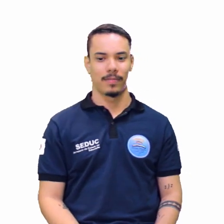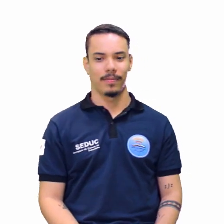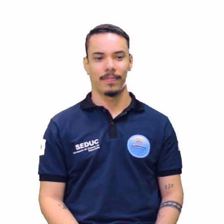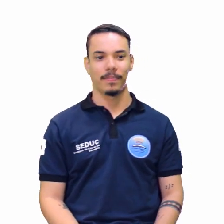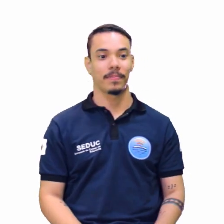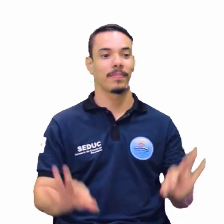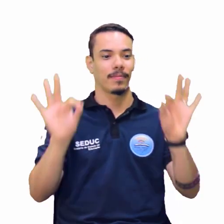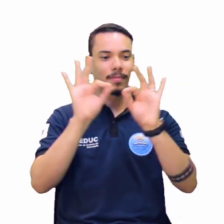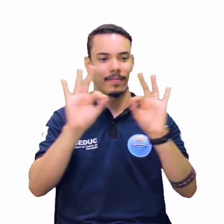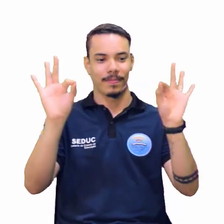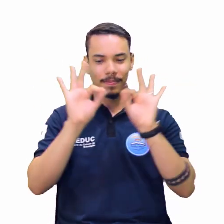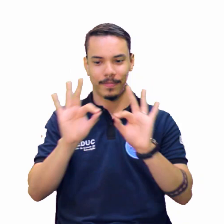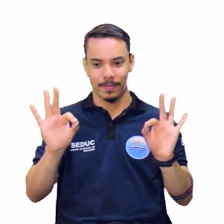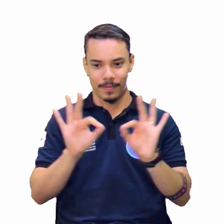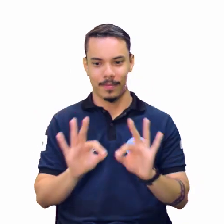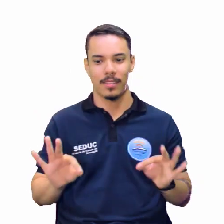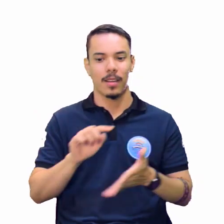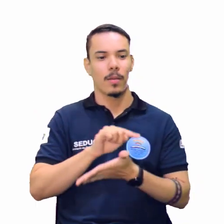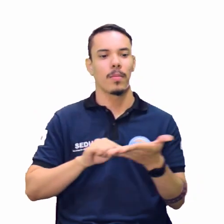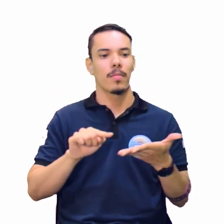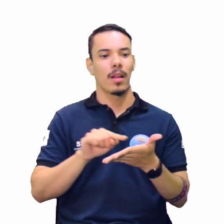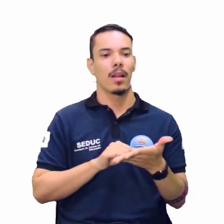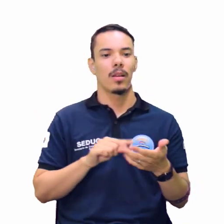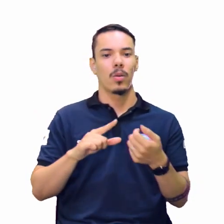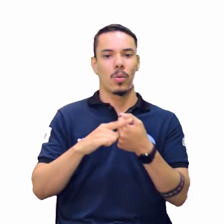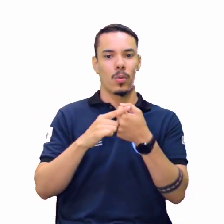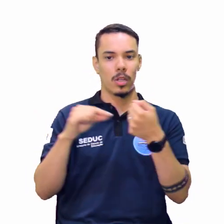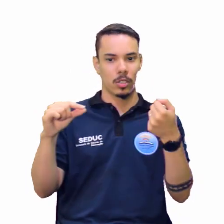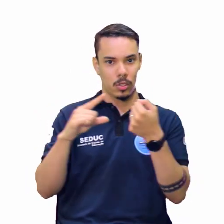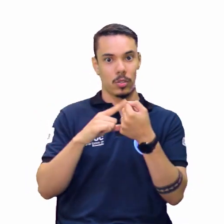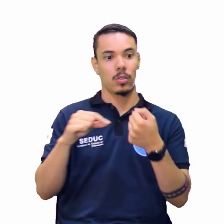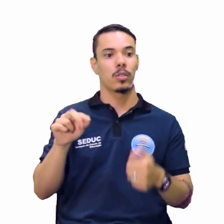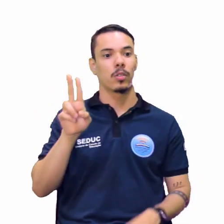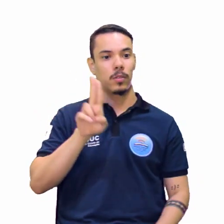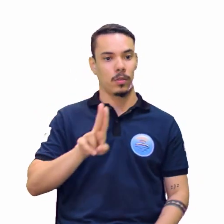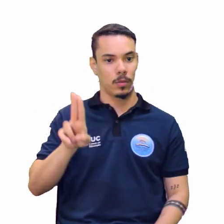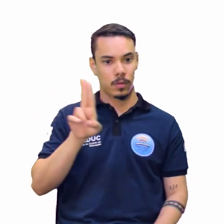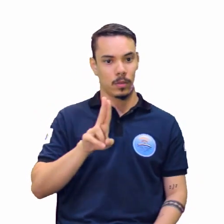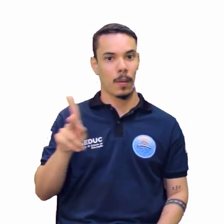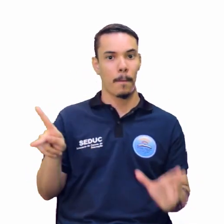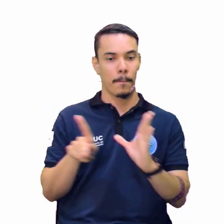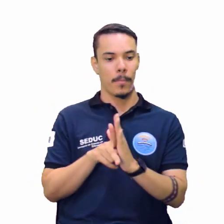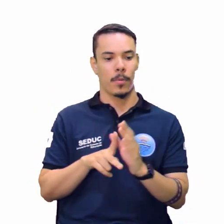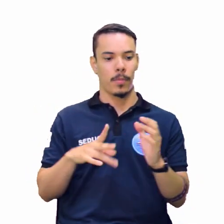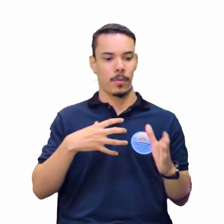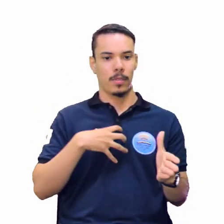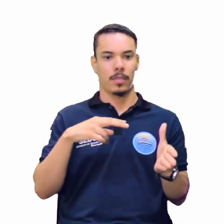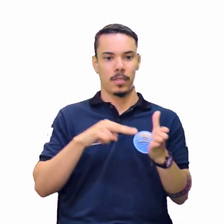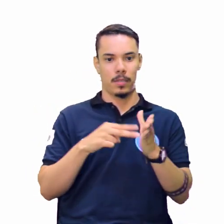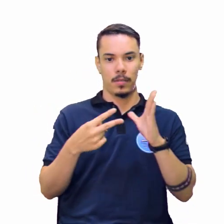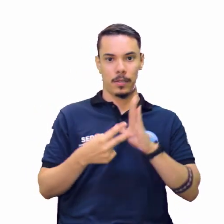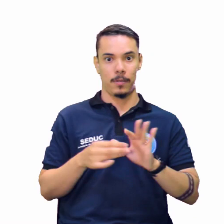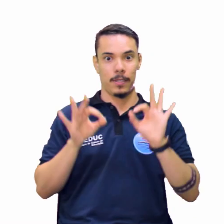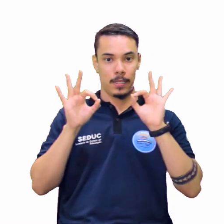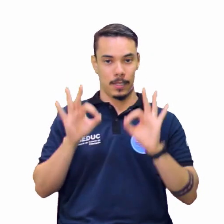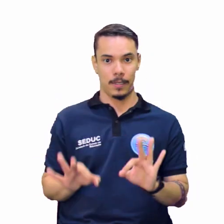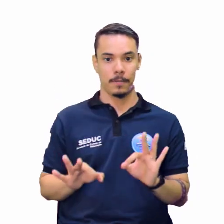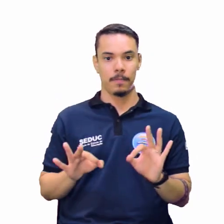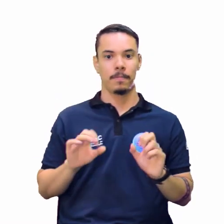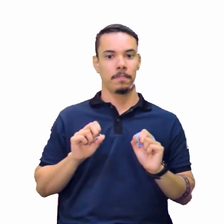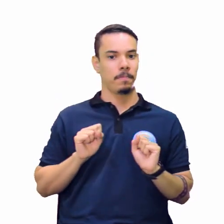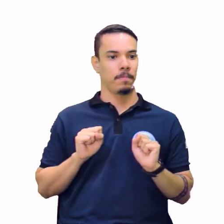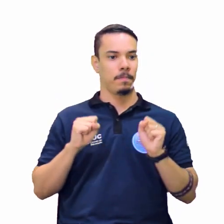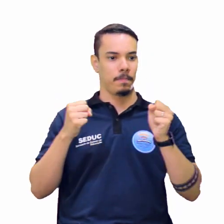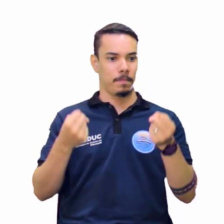das frases abaixo marca aquela em que o artigo está sendo usado com valor semântico para